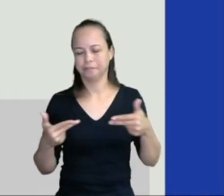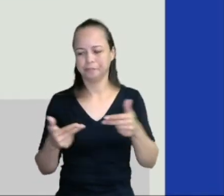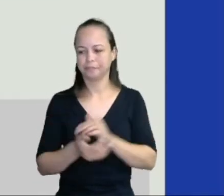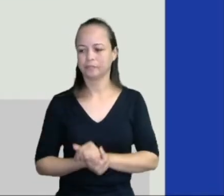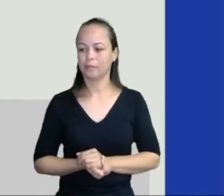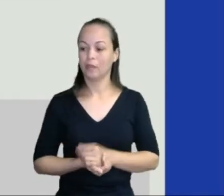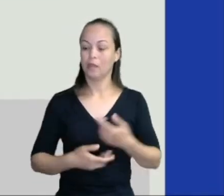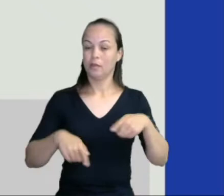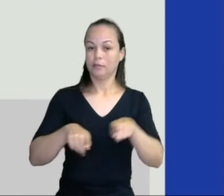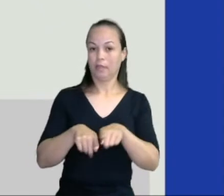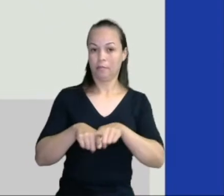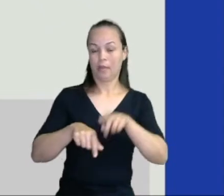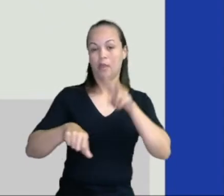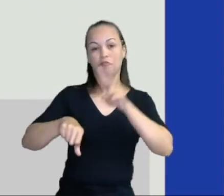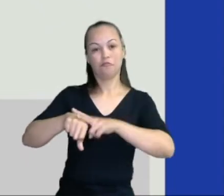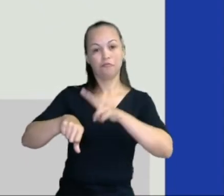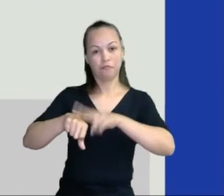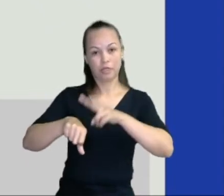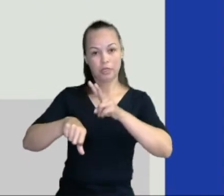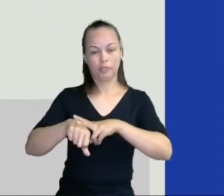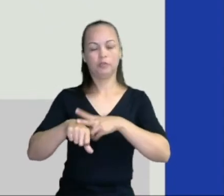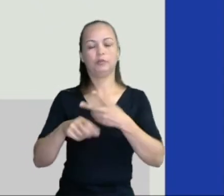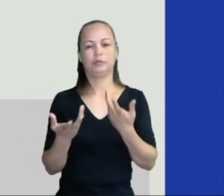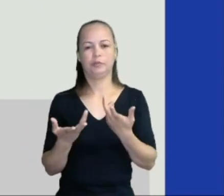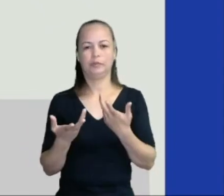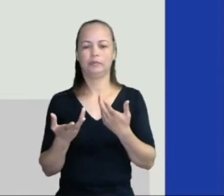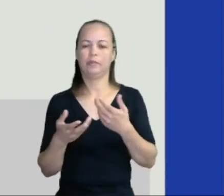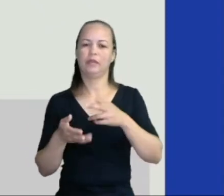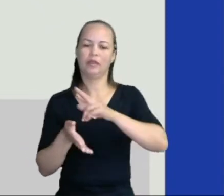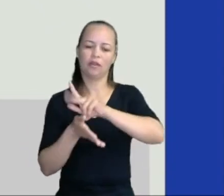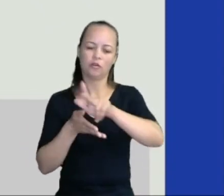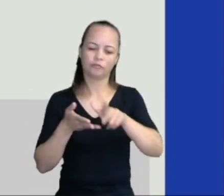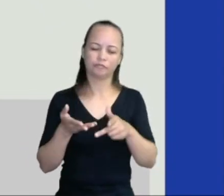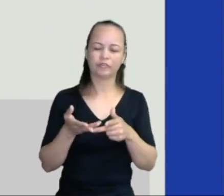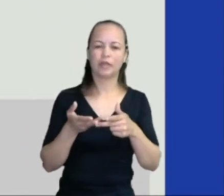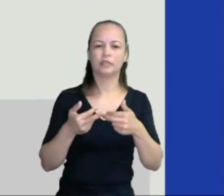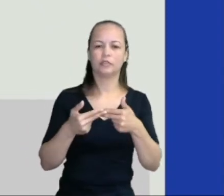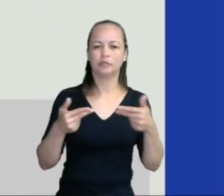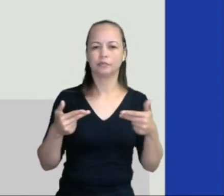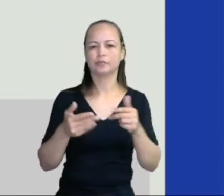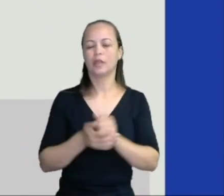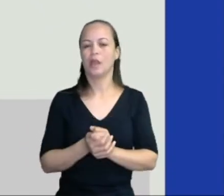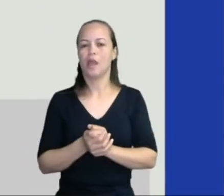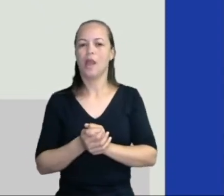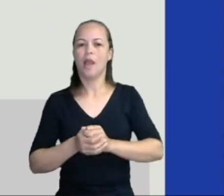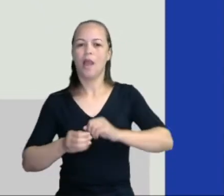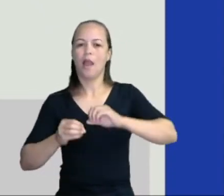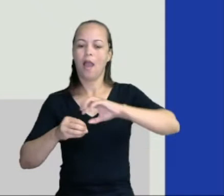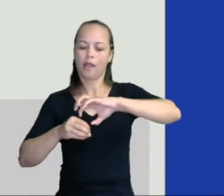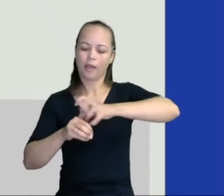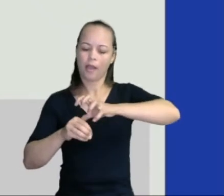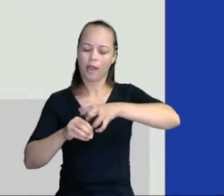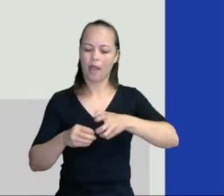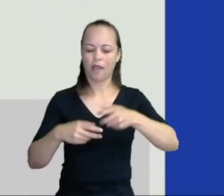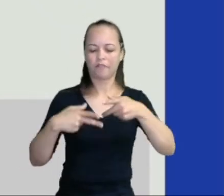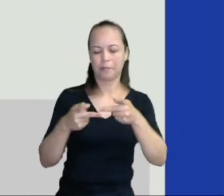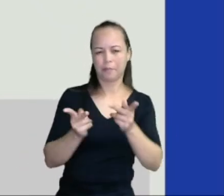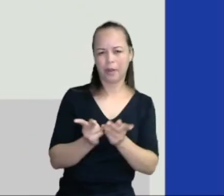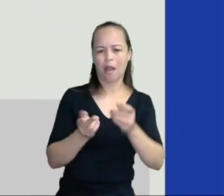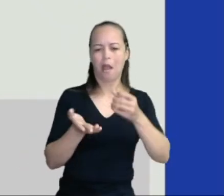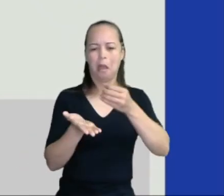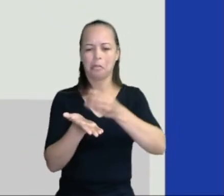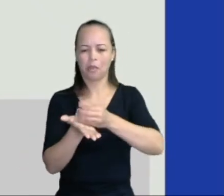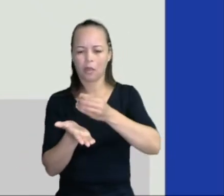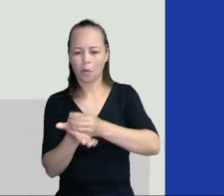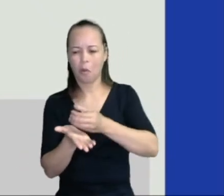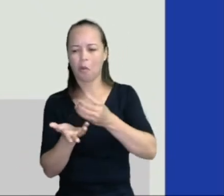O vidro também, ele dá origem a diversos objetos. A garrafas, a potes de biscoito, a pratos, a